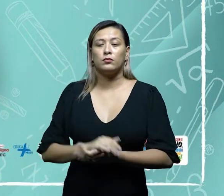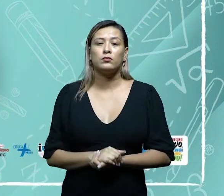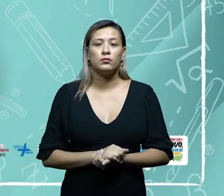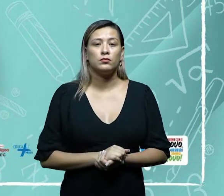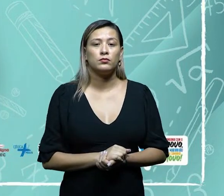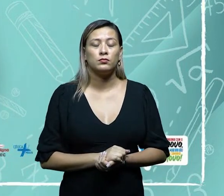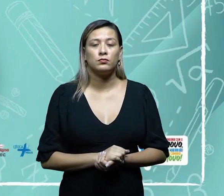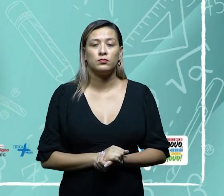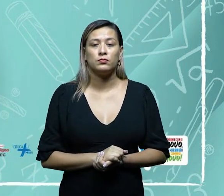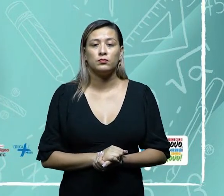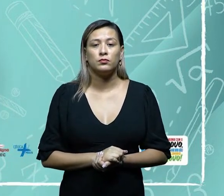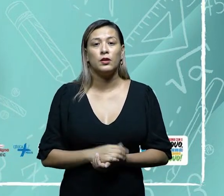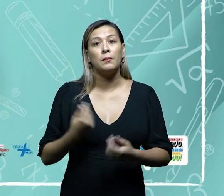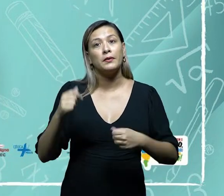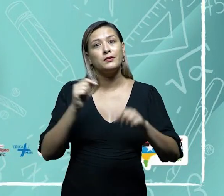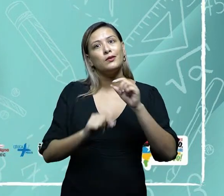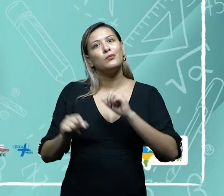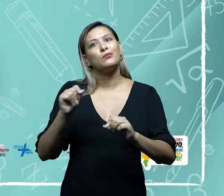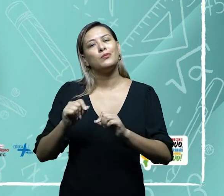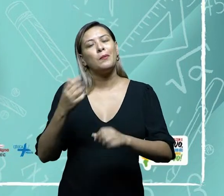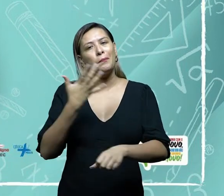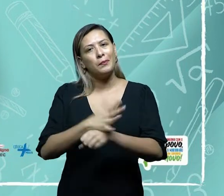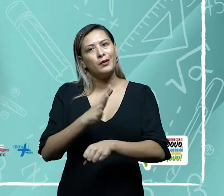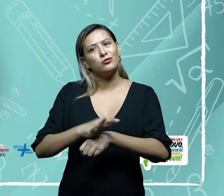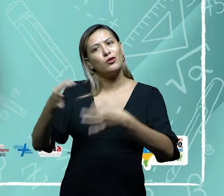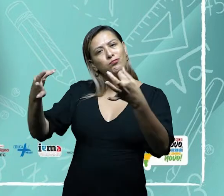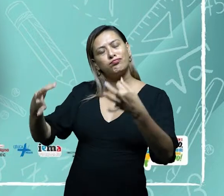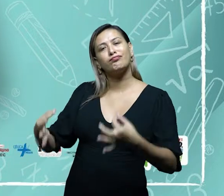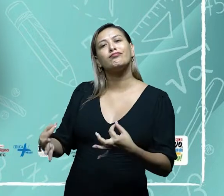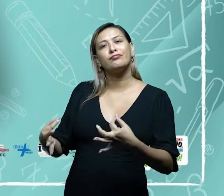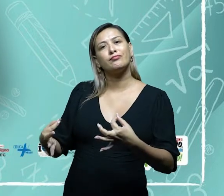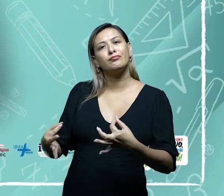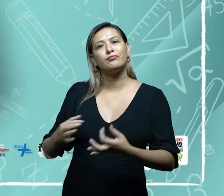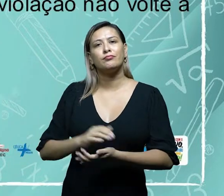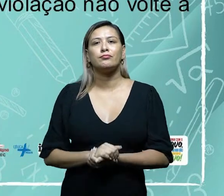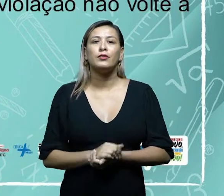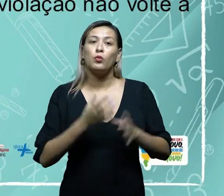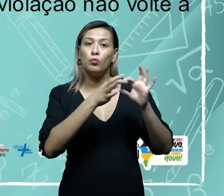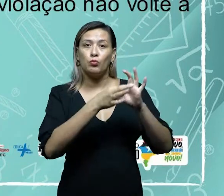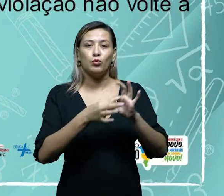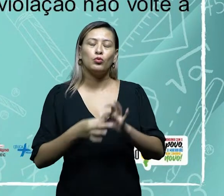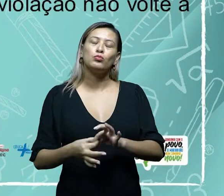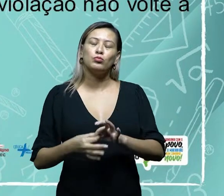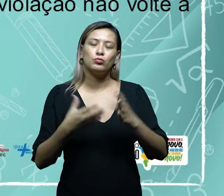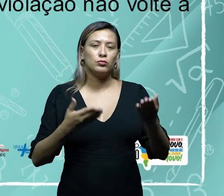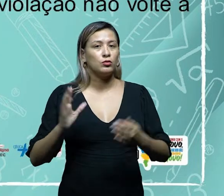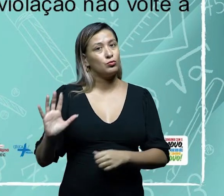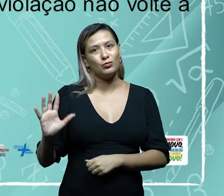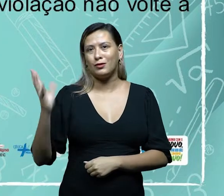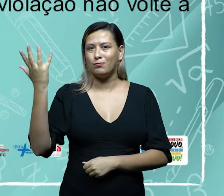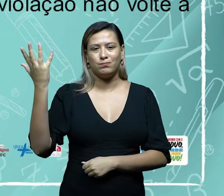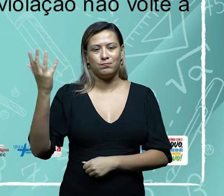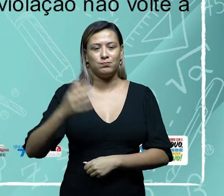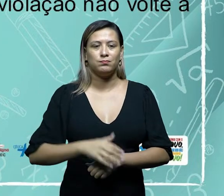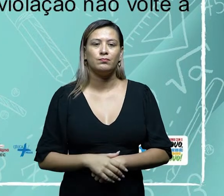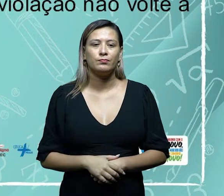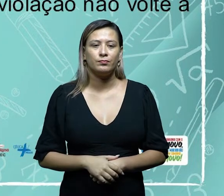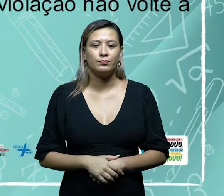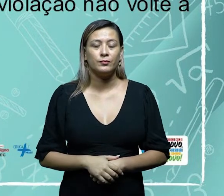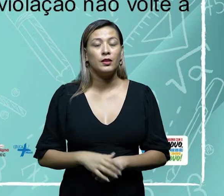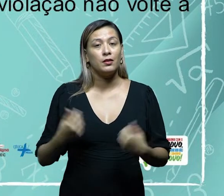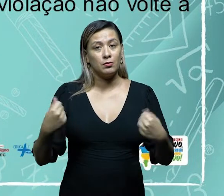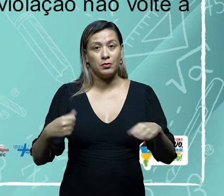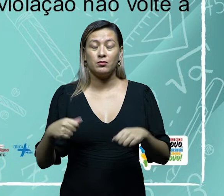tem que agir de maneira eficaz para que aquela situação ela não ocorra mais, tá bom? E isso deve ser feito o mais